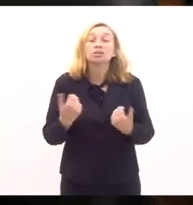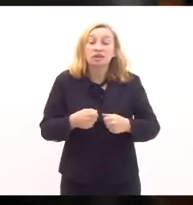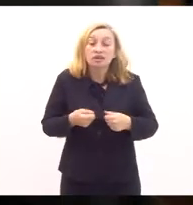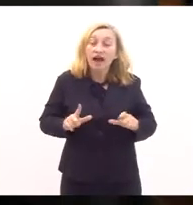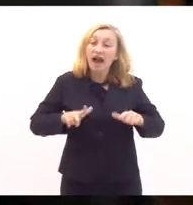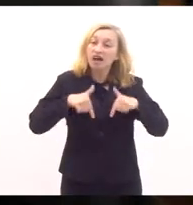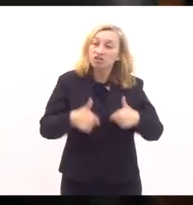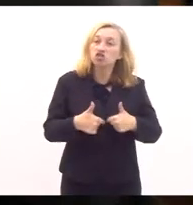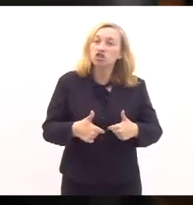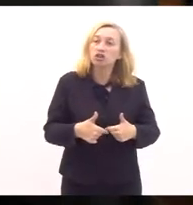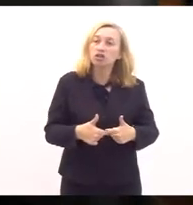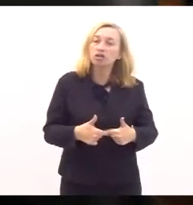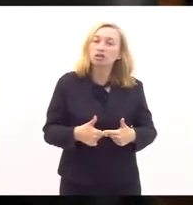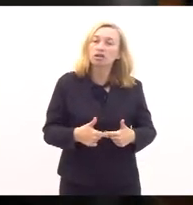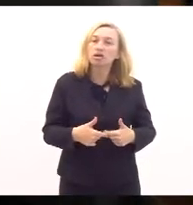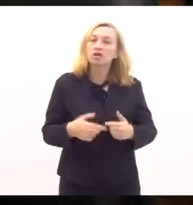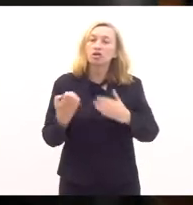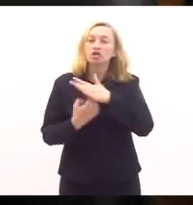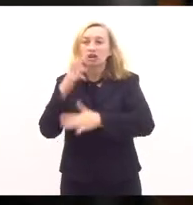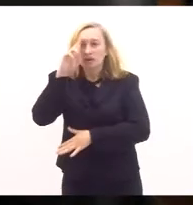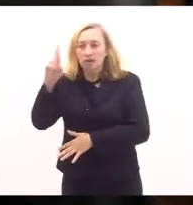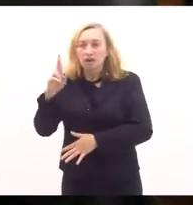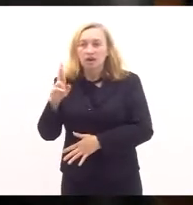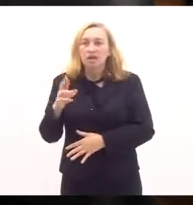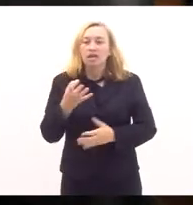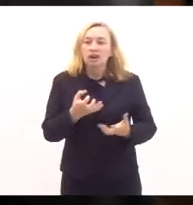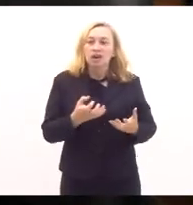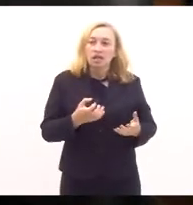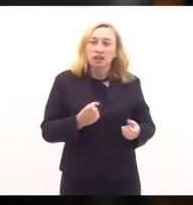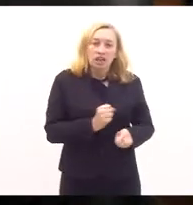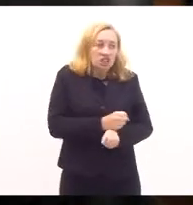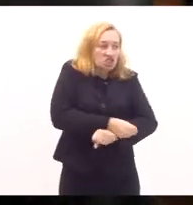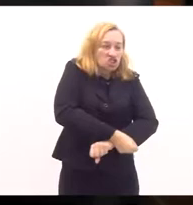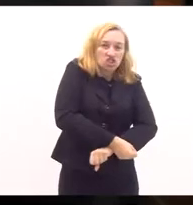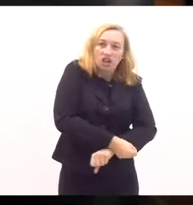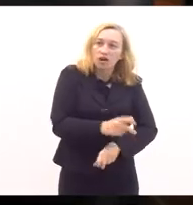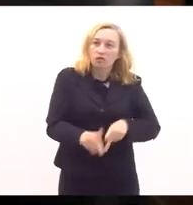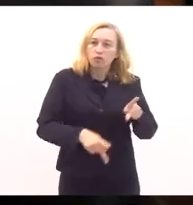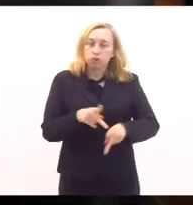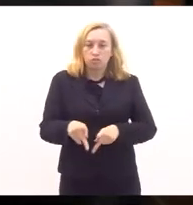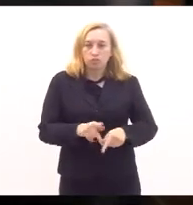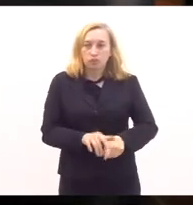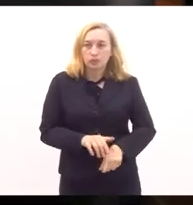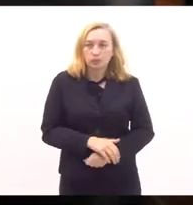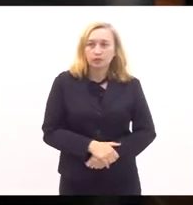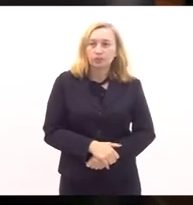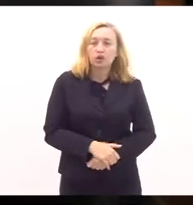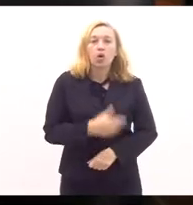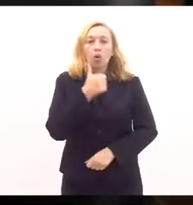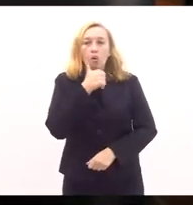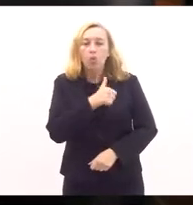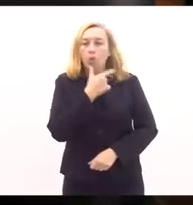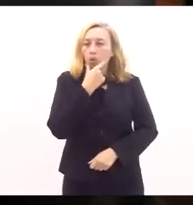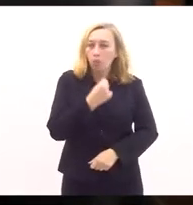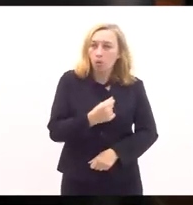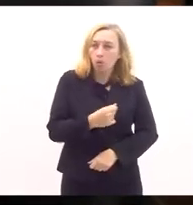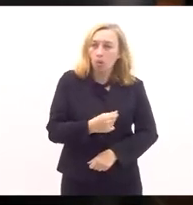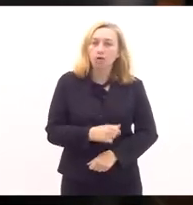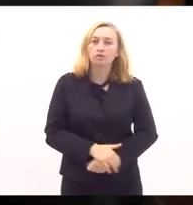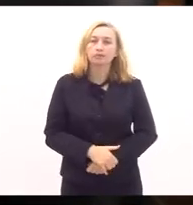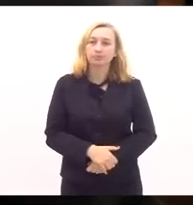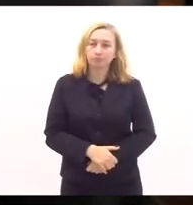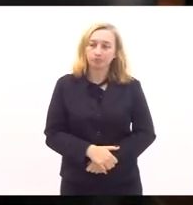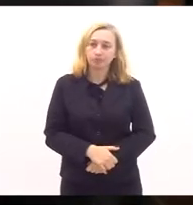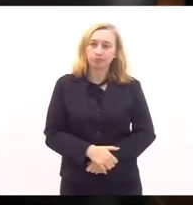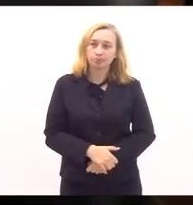firme. O empresariado quer fazer da classe trabalhadora, tanto o homem e a mulher, de escravo